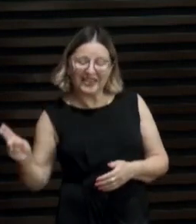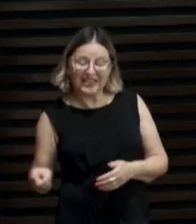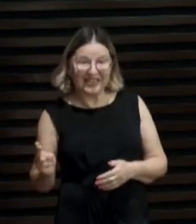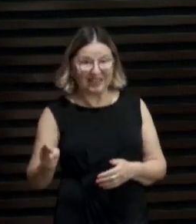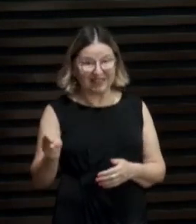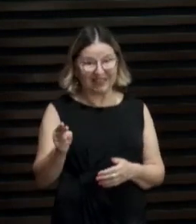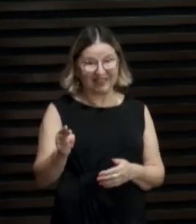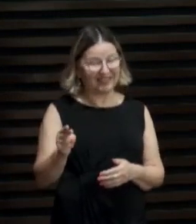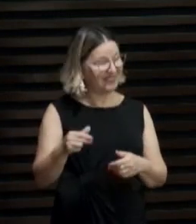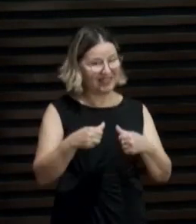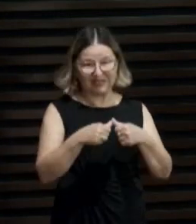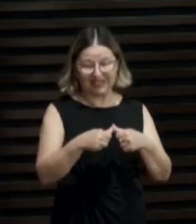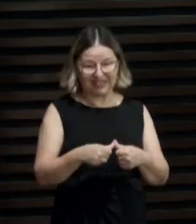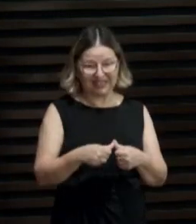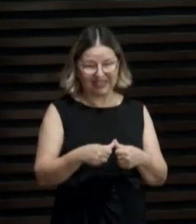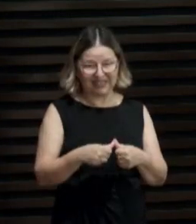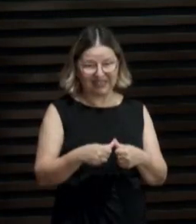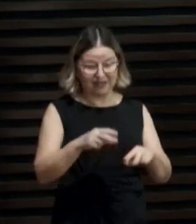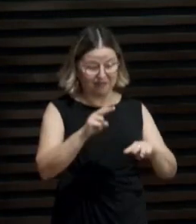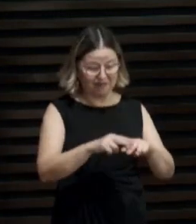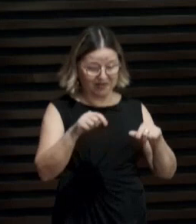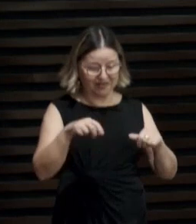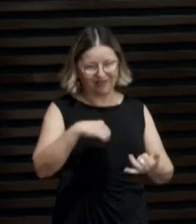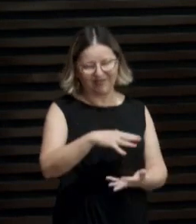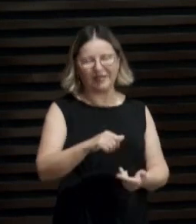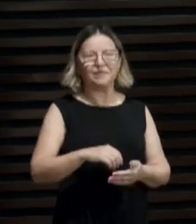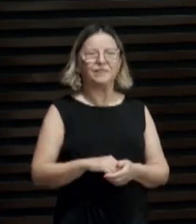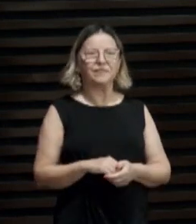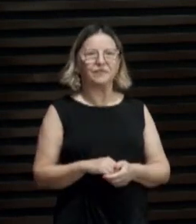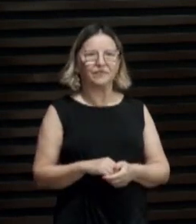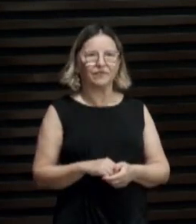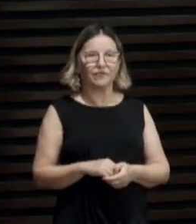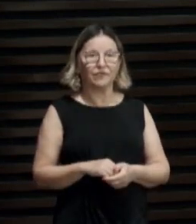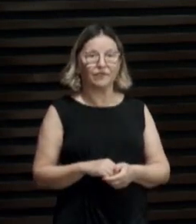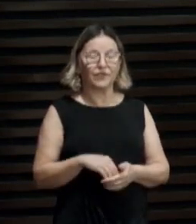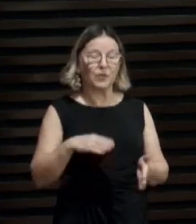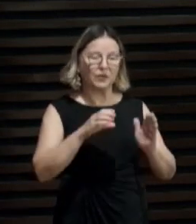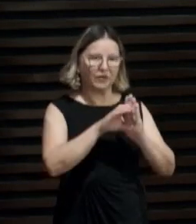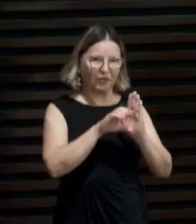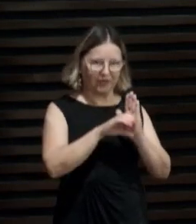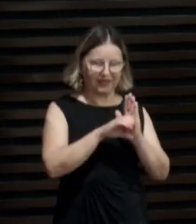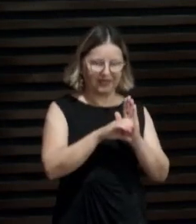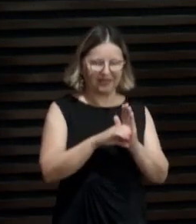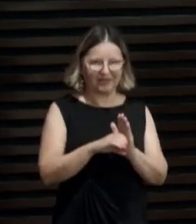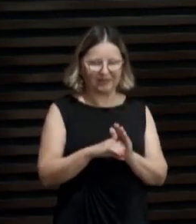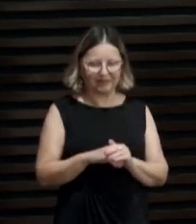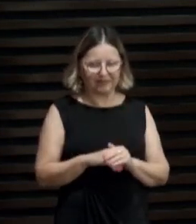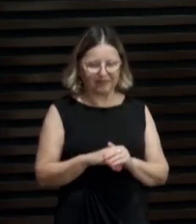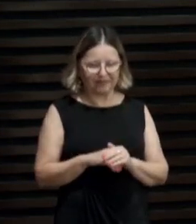não está restrito a este mundo. O outro conceito que contrasta com